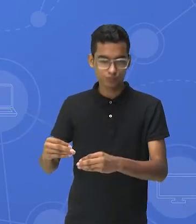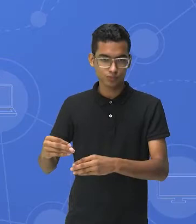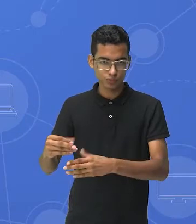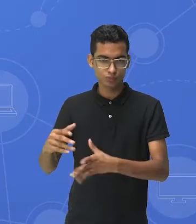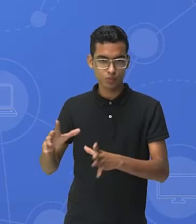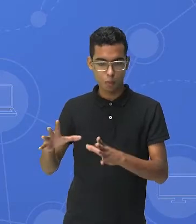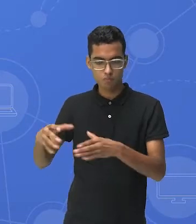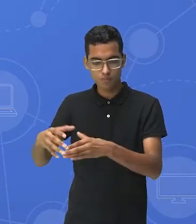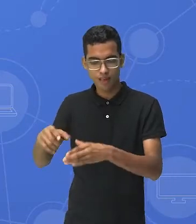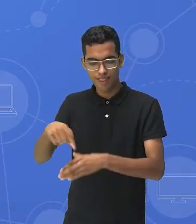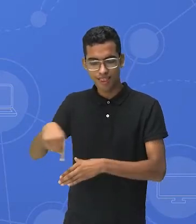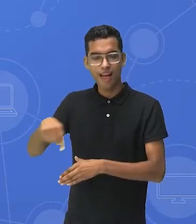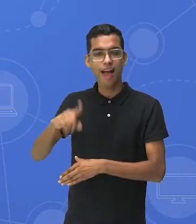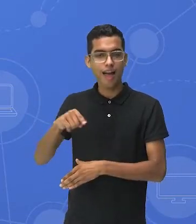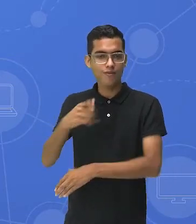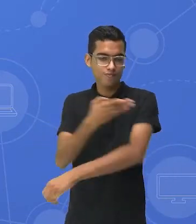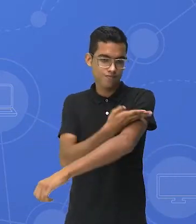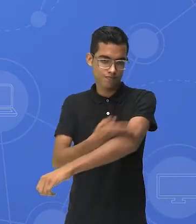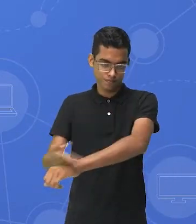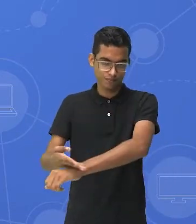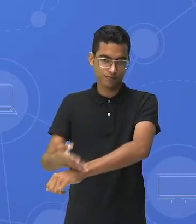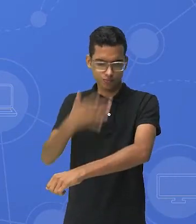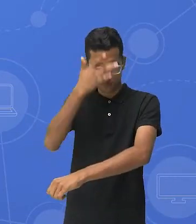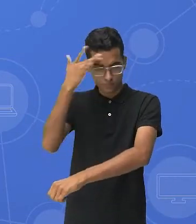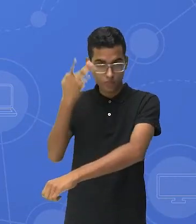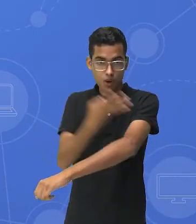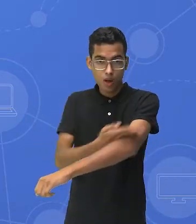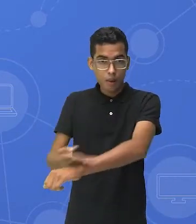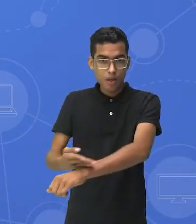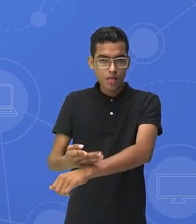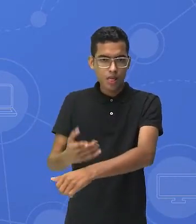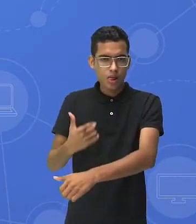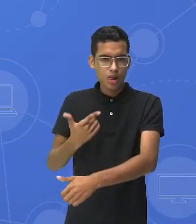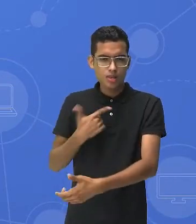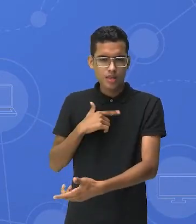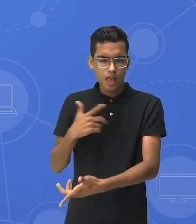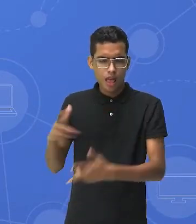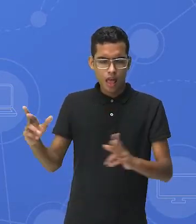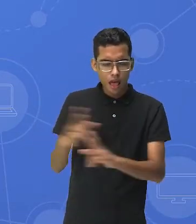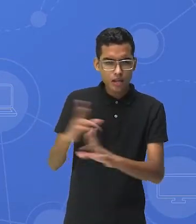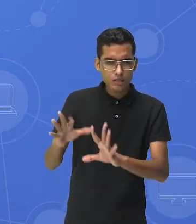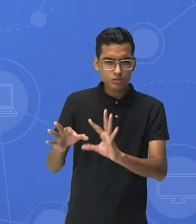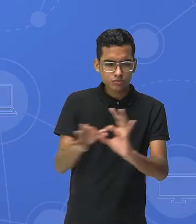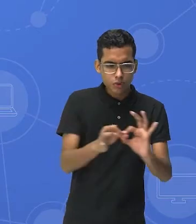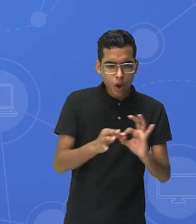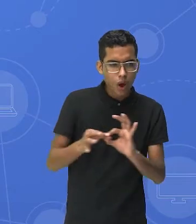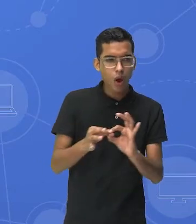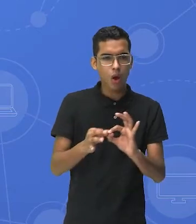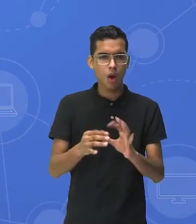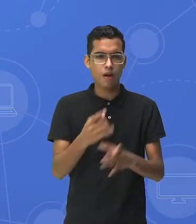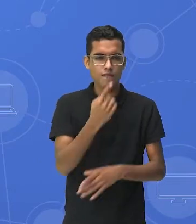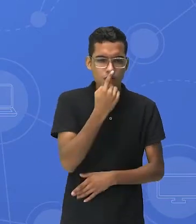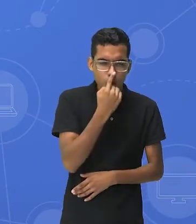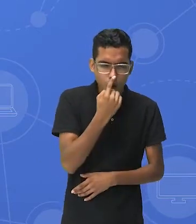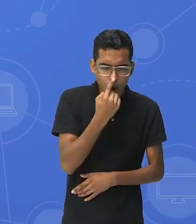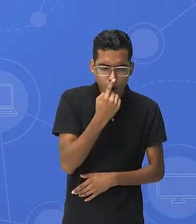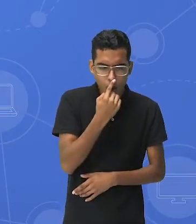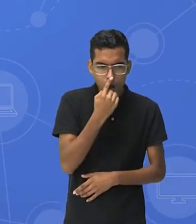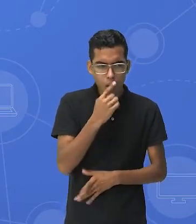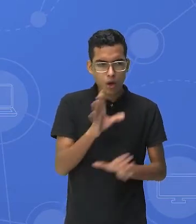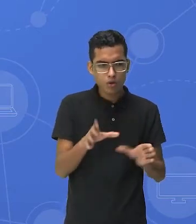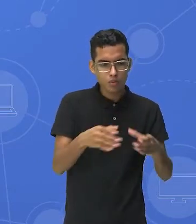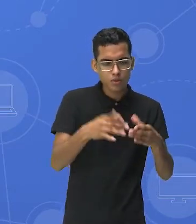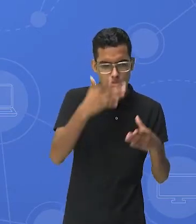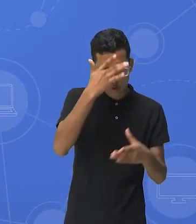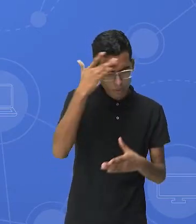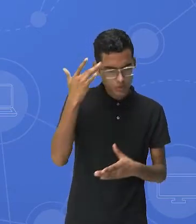uma relação muito segura de afinidade com os torcedores. E aí até que ele teve